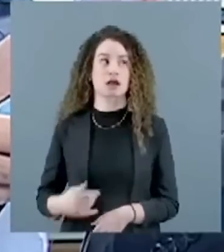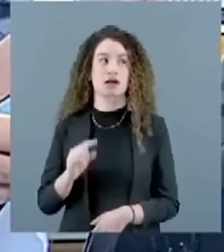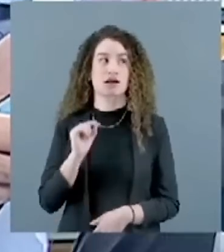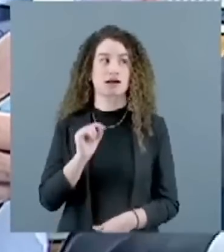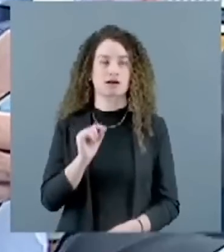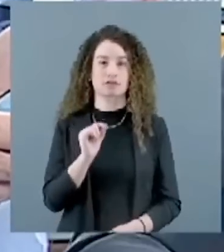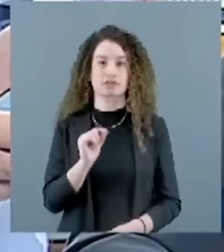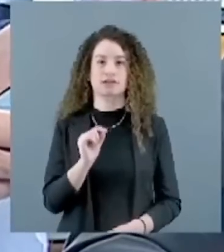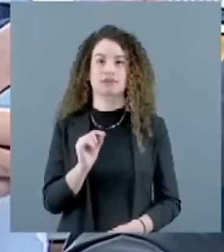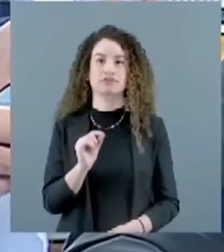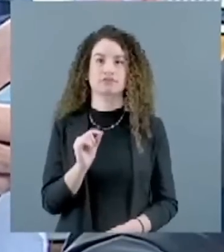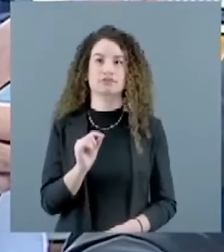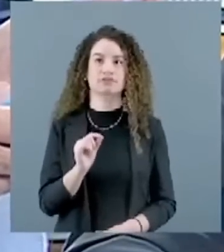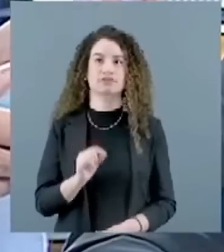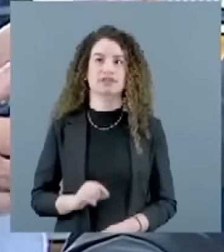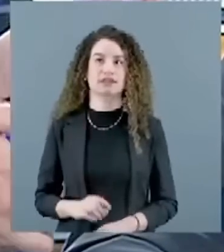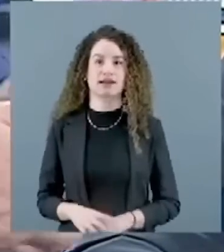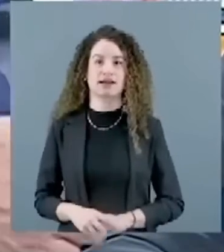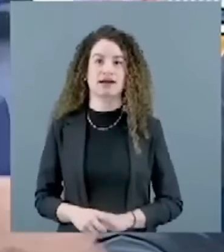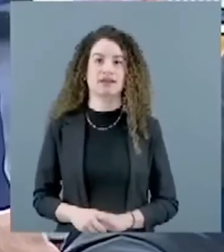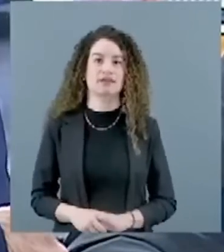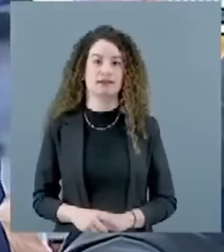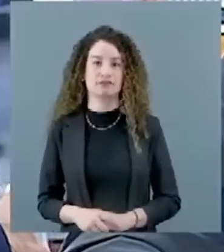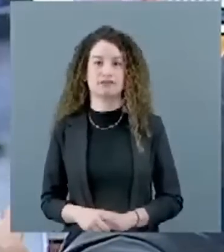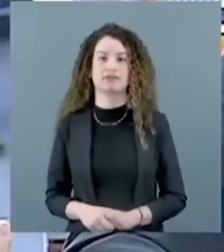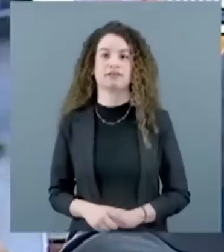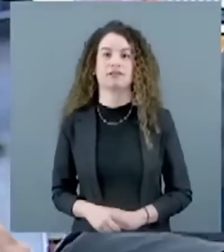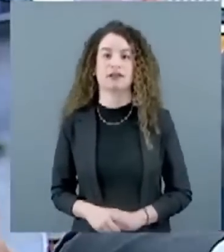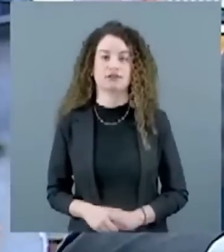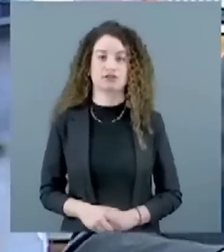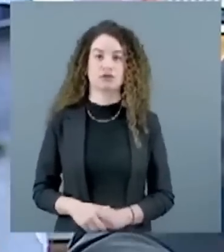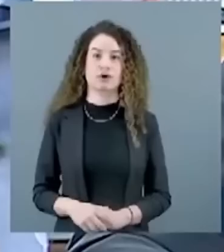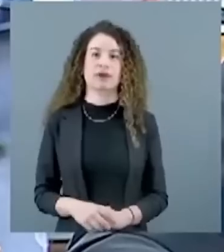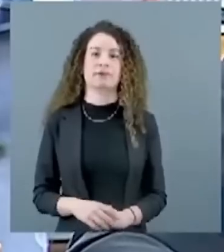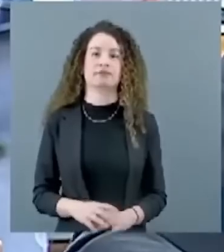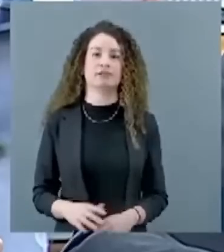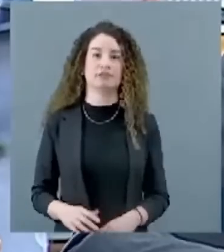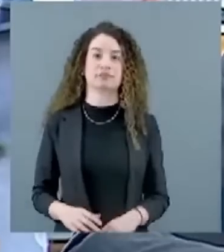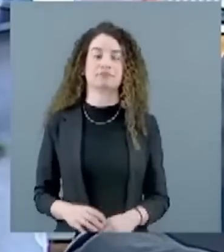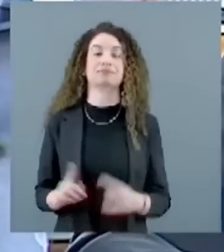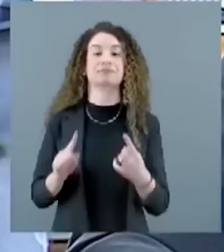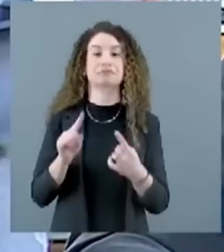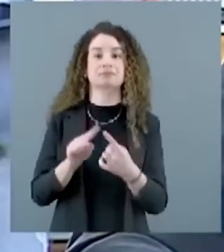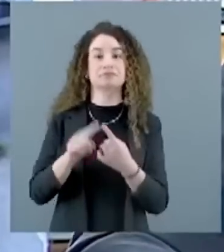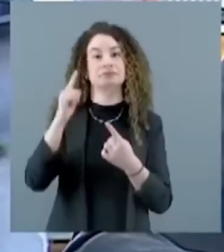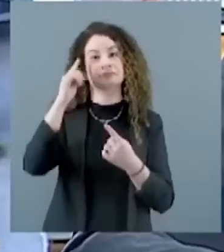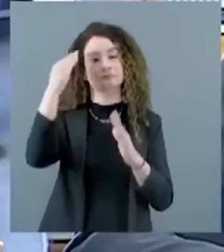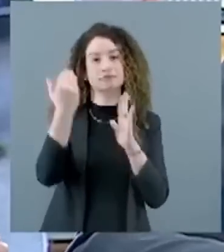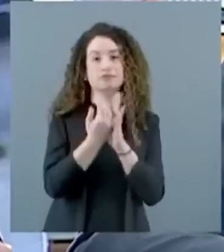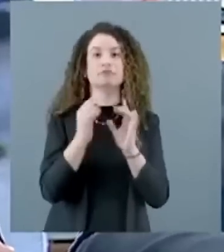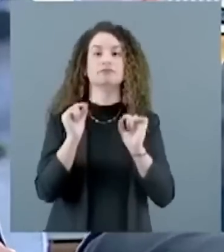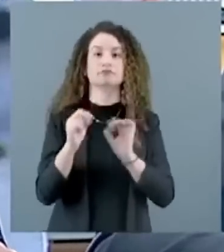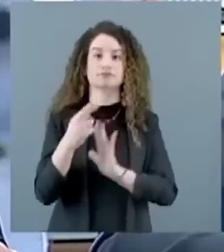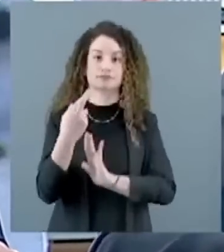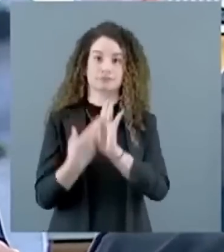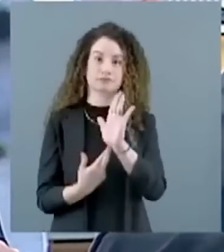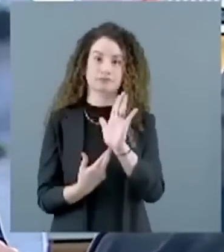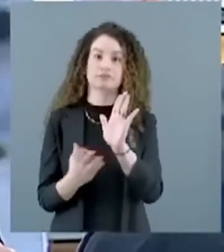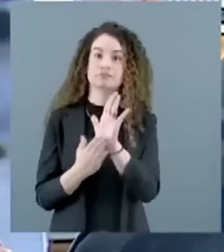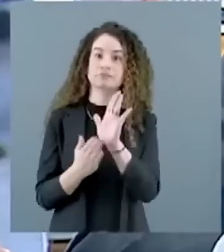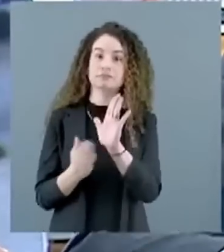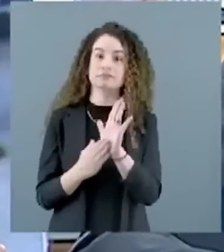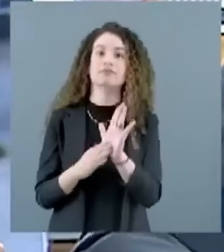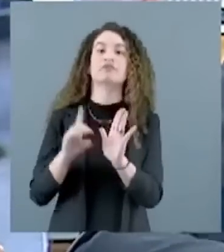caráter eminentemente político da atividade parlamentar ora examinada, a elas são aplicáveis as regras de suspeição previstas no